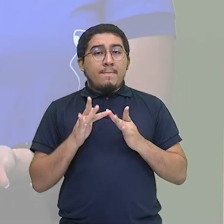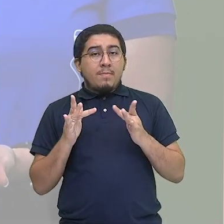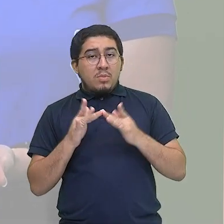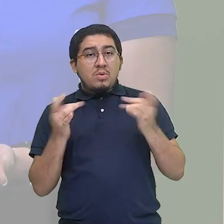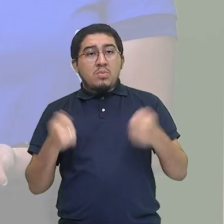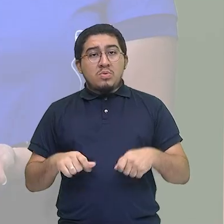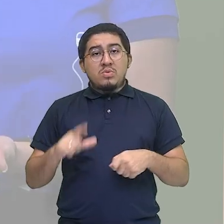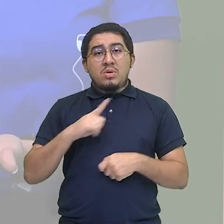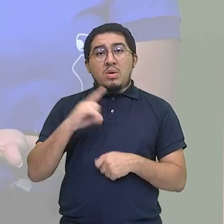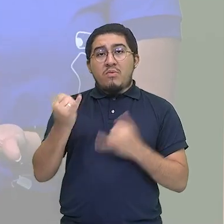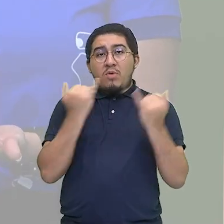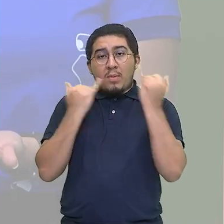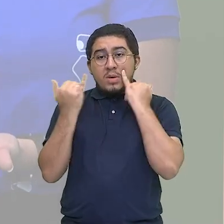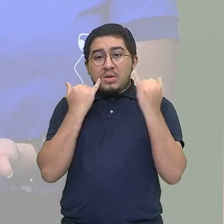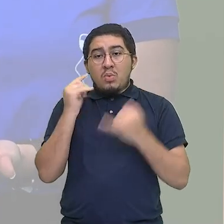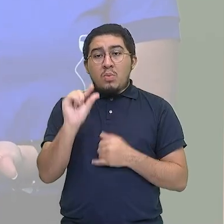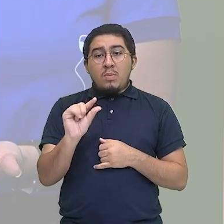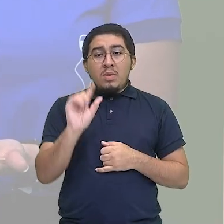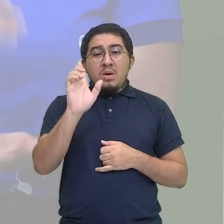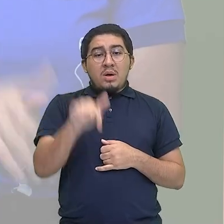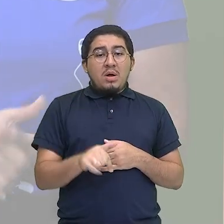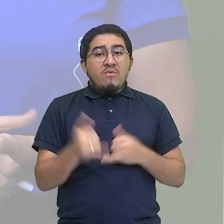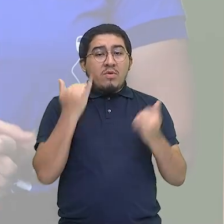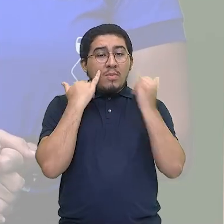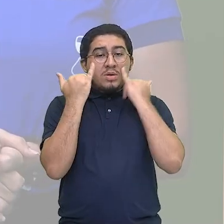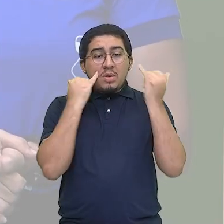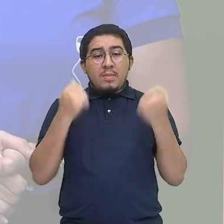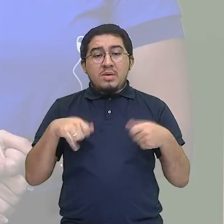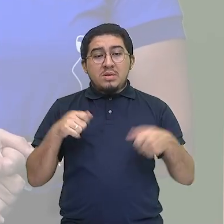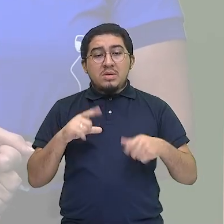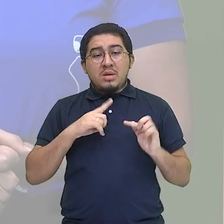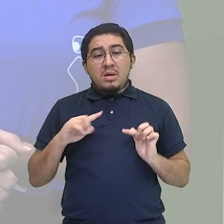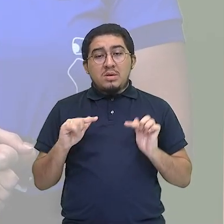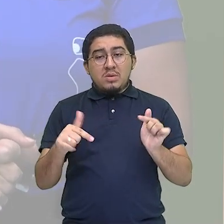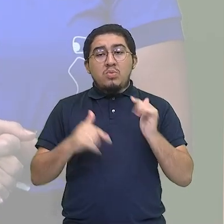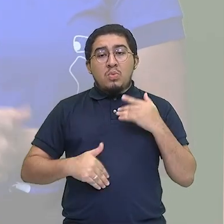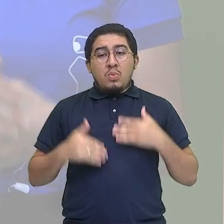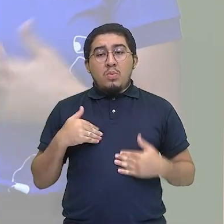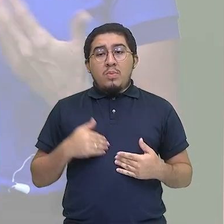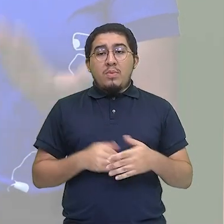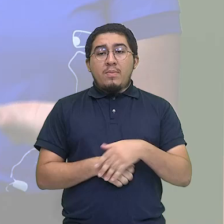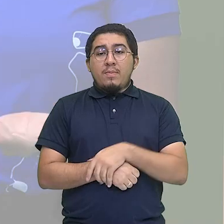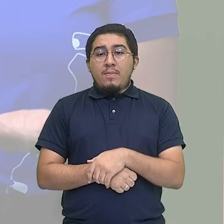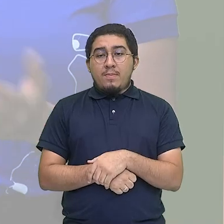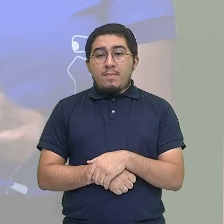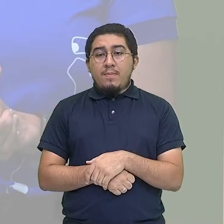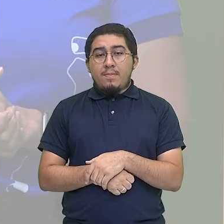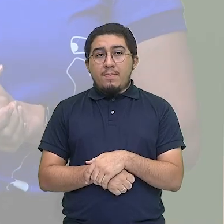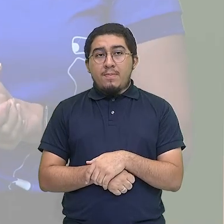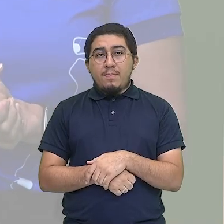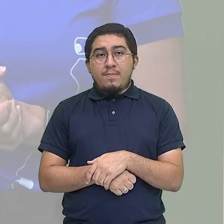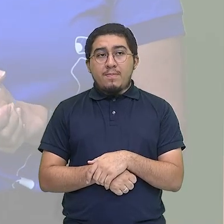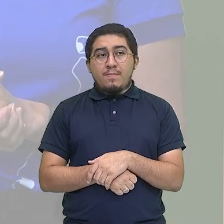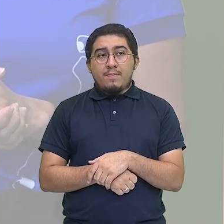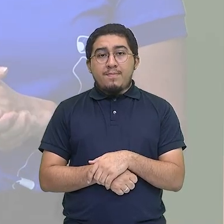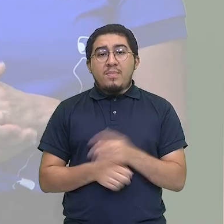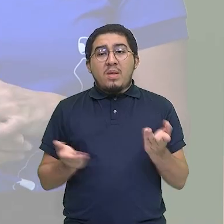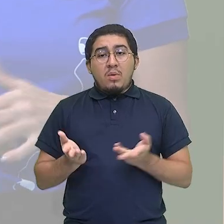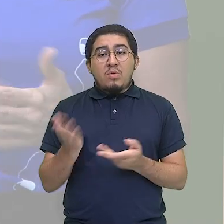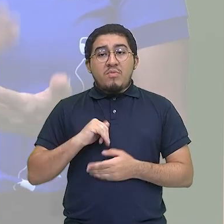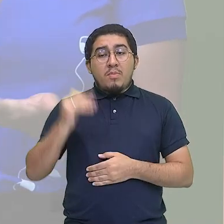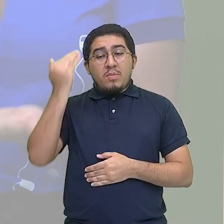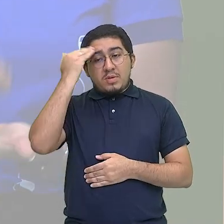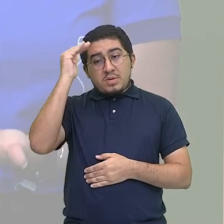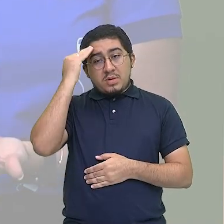uma parte daquela informação, que é a informação que ela precisa desempenhar naquele corpo. Agora nós vamos compreender um pouco